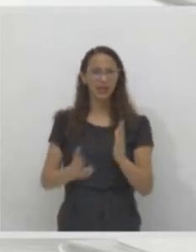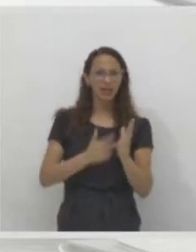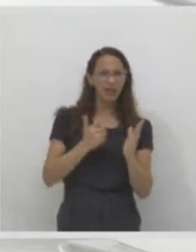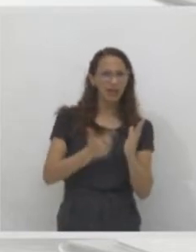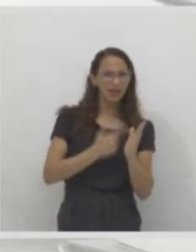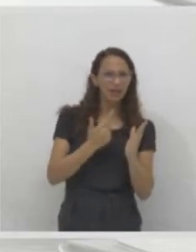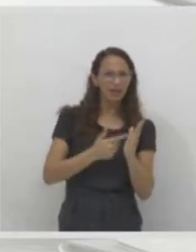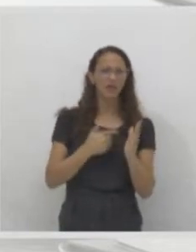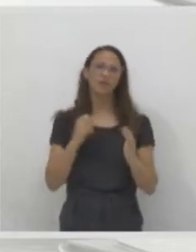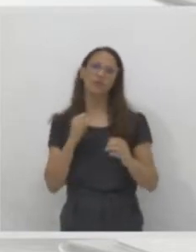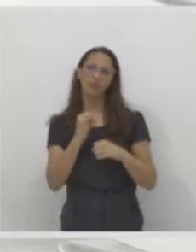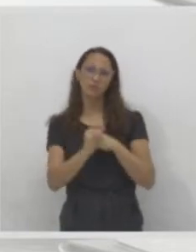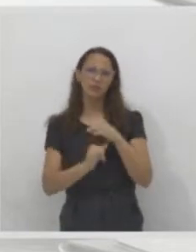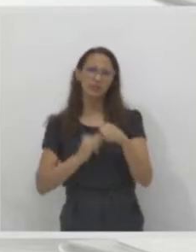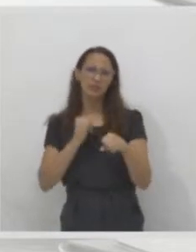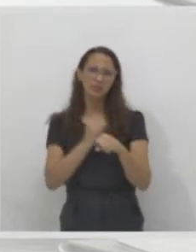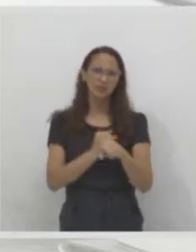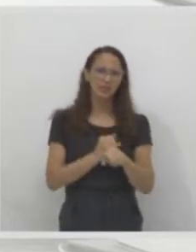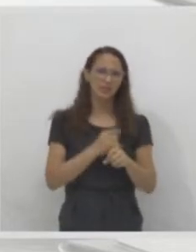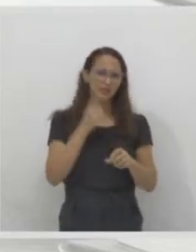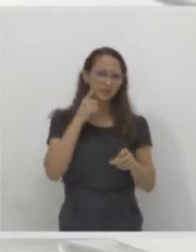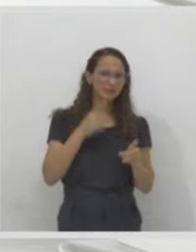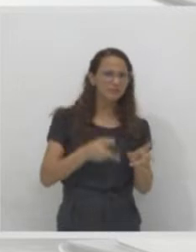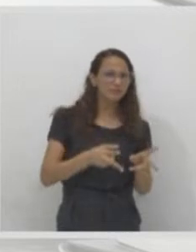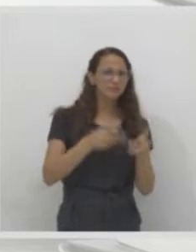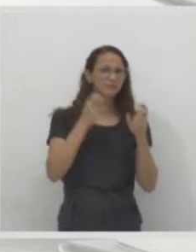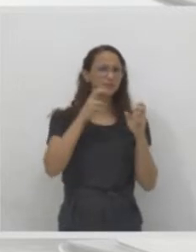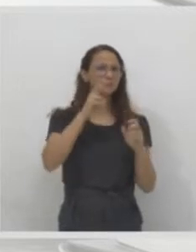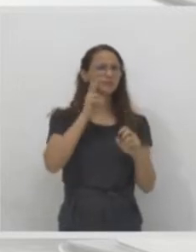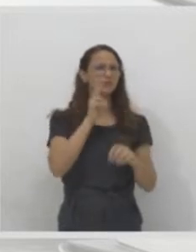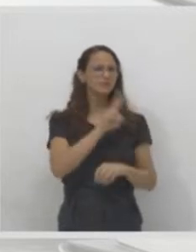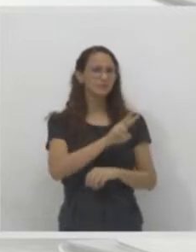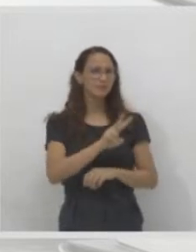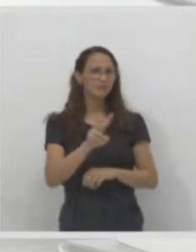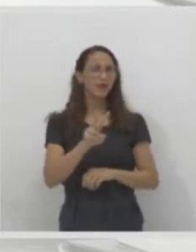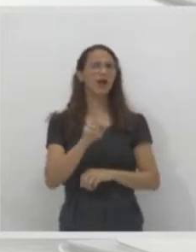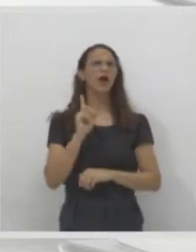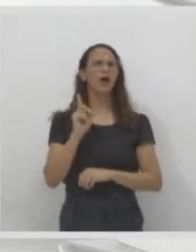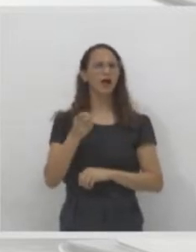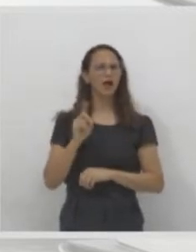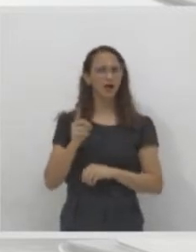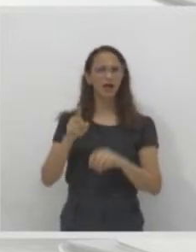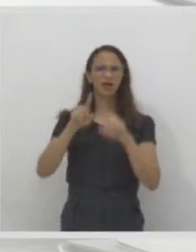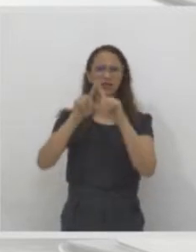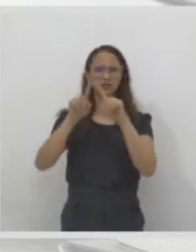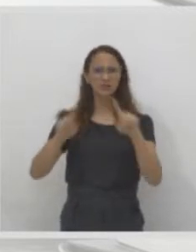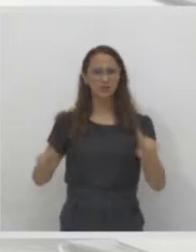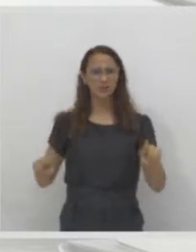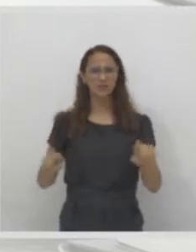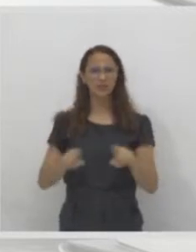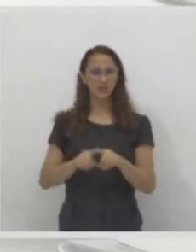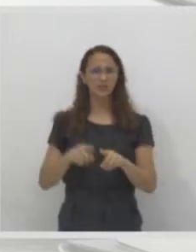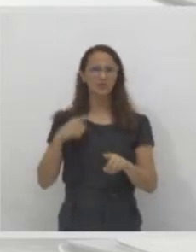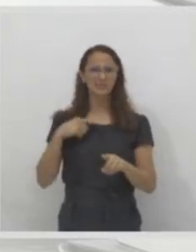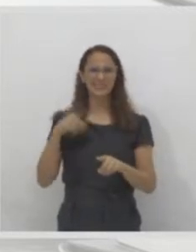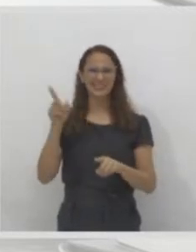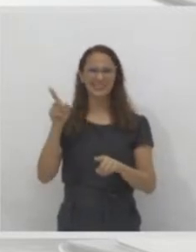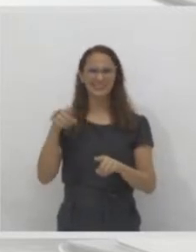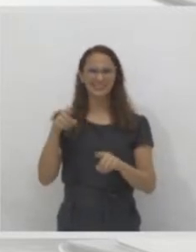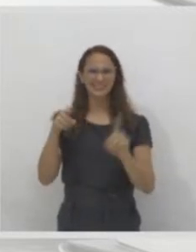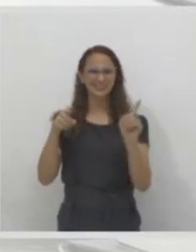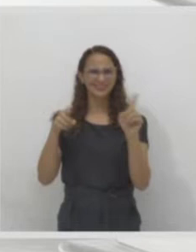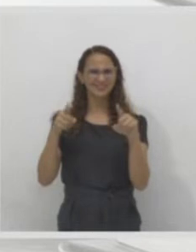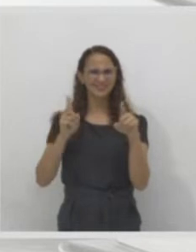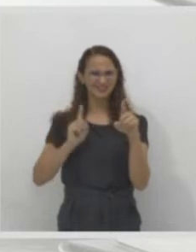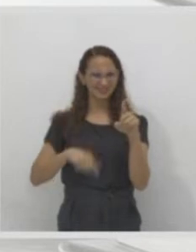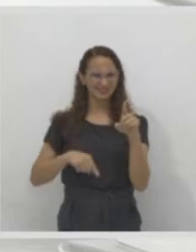da internet ou em outros materiais, que alguns triângulos são marcados por esse risco